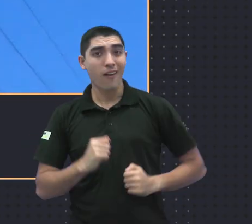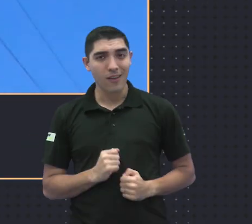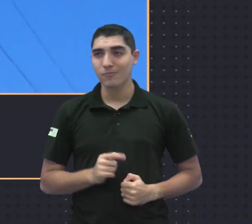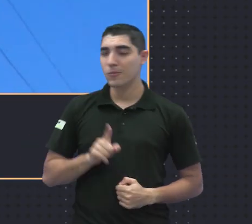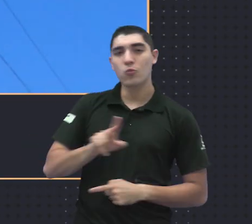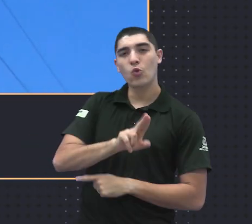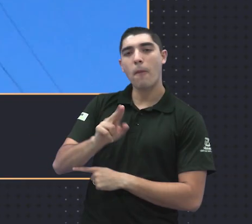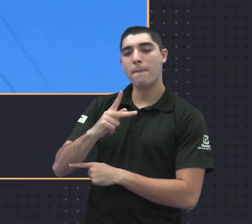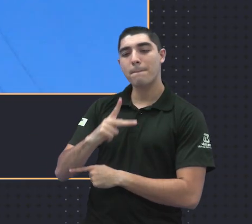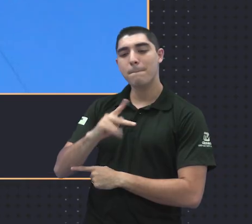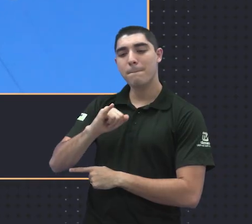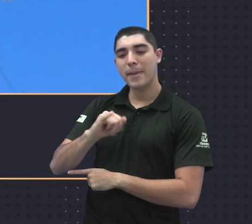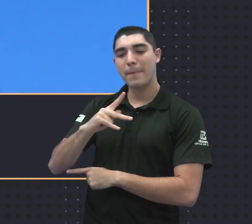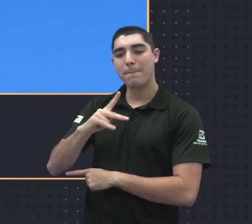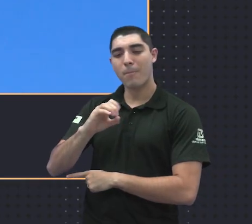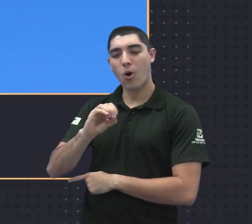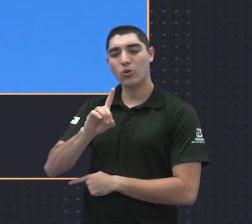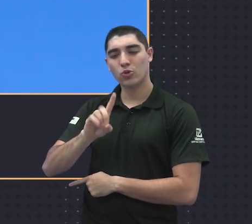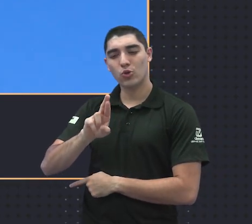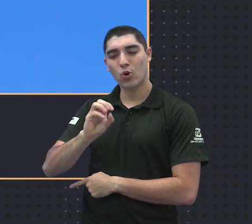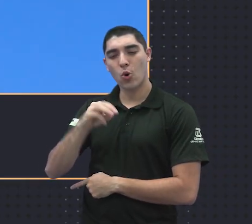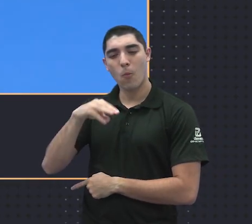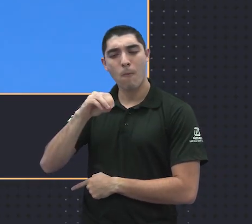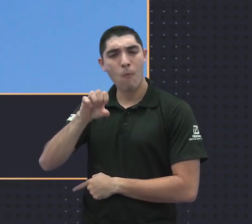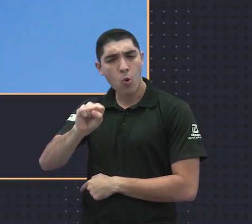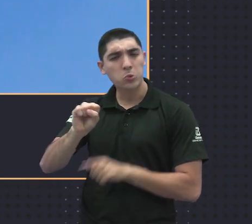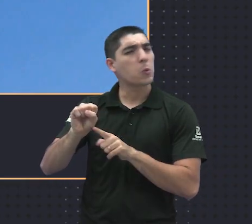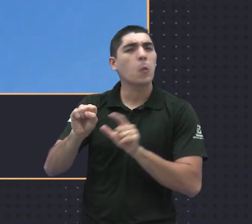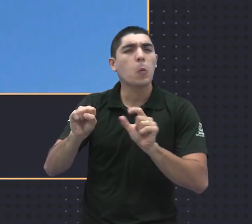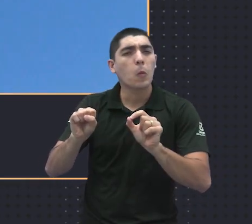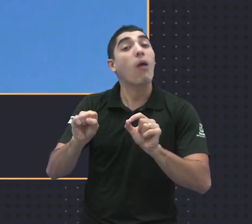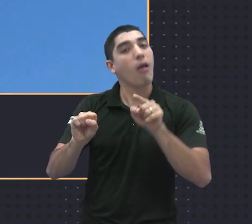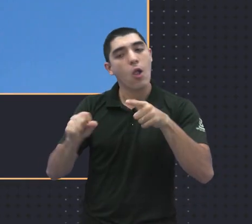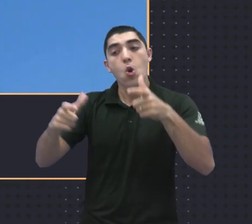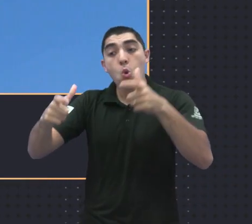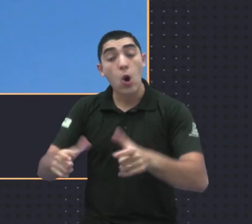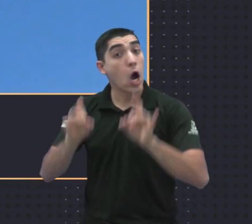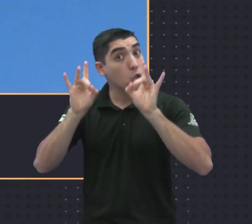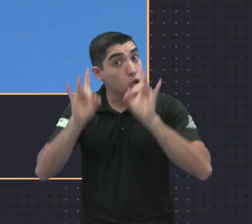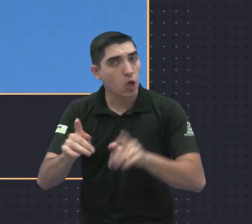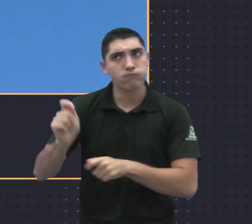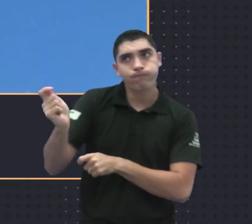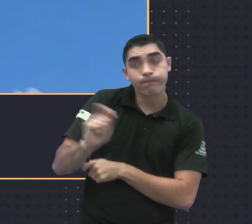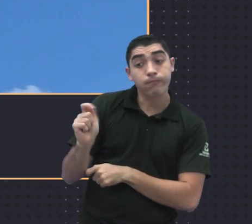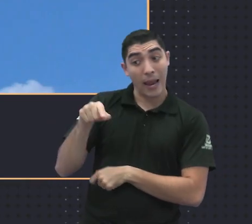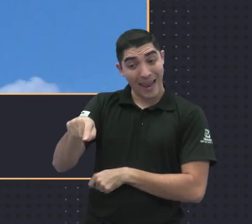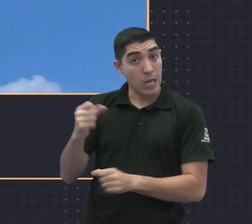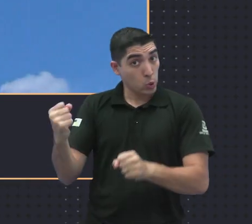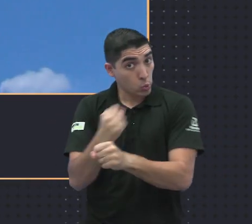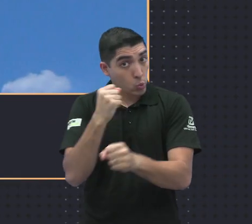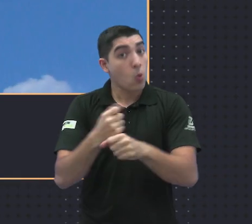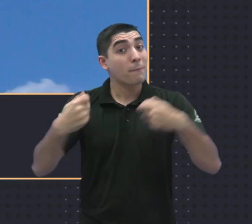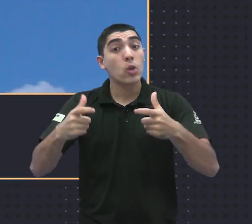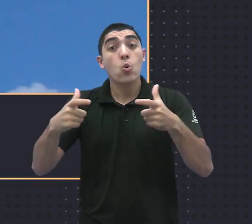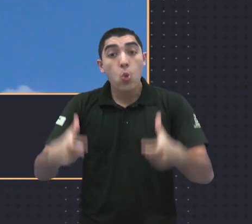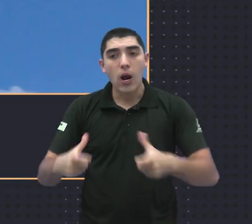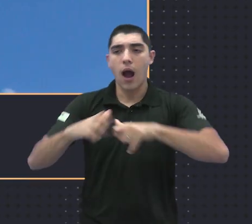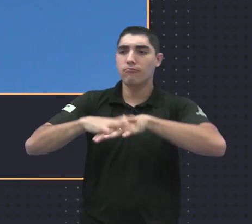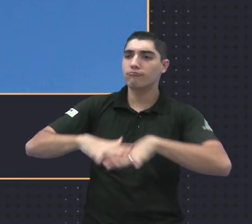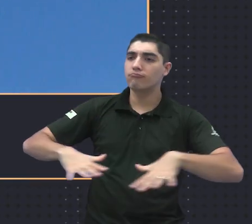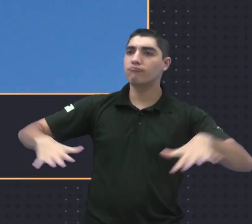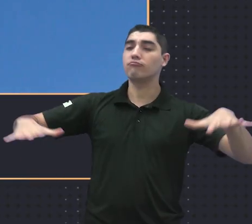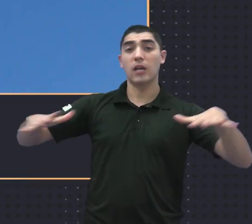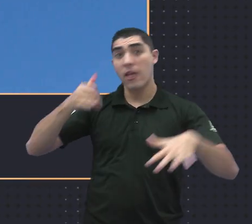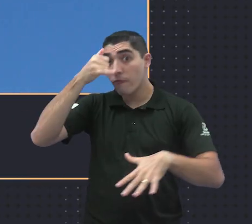os pipódromos. De acordo com a legislação, os pipódromos só poderão ser construídos em áreas abertas e